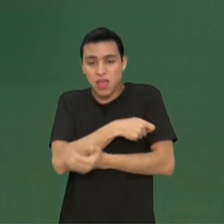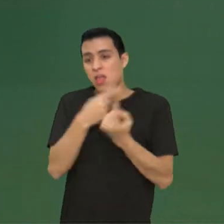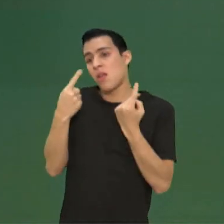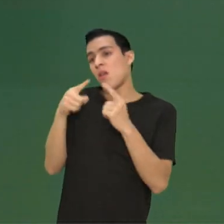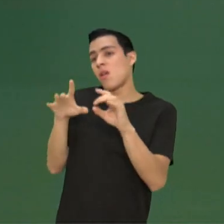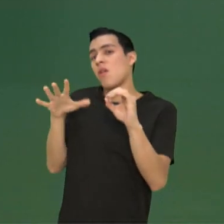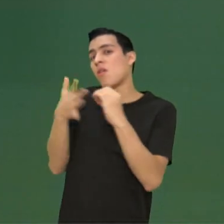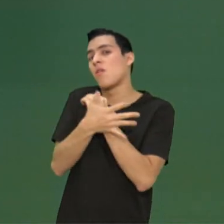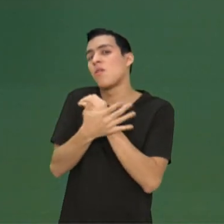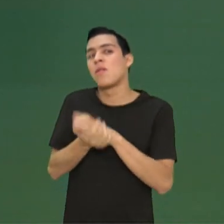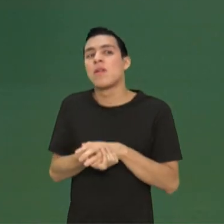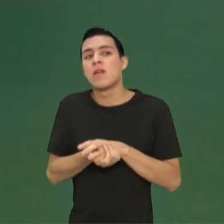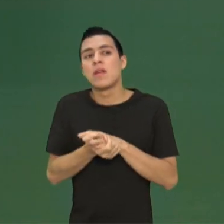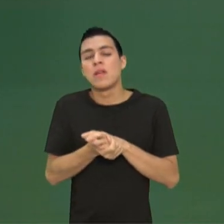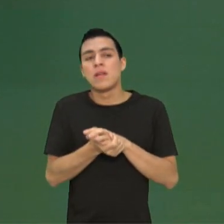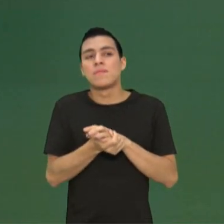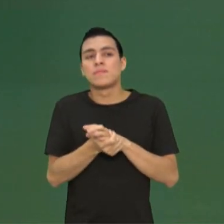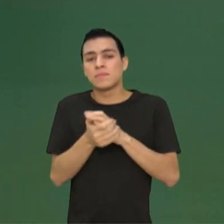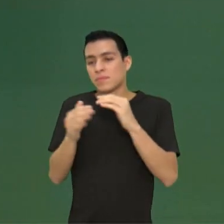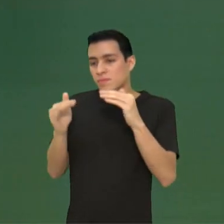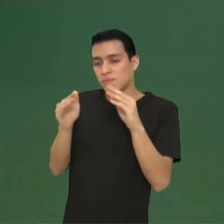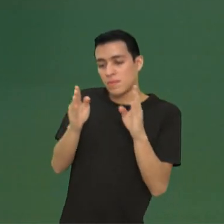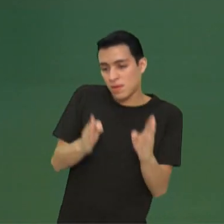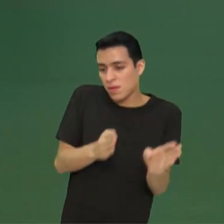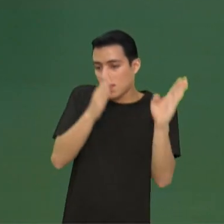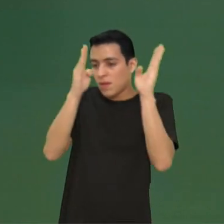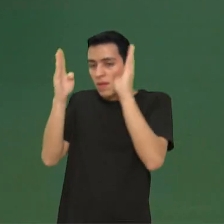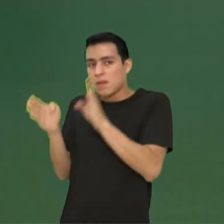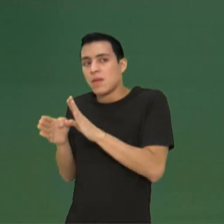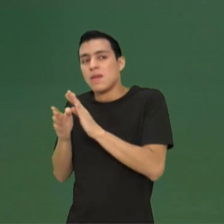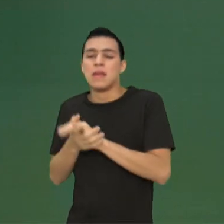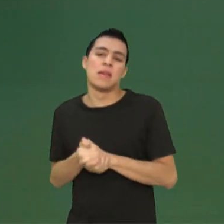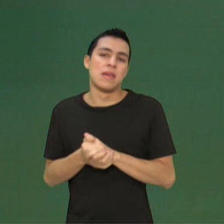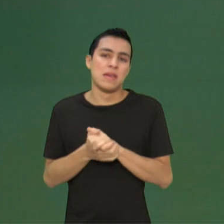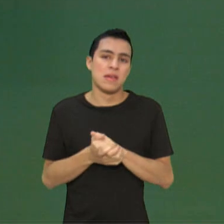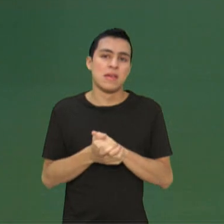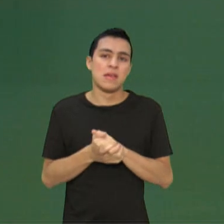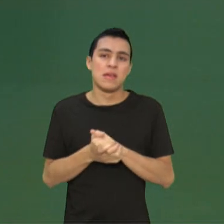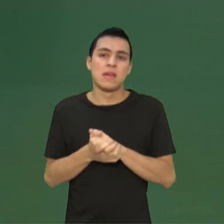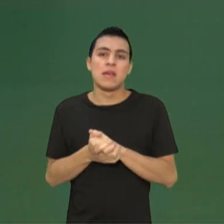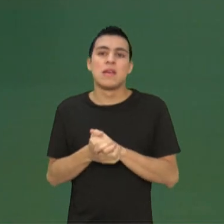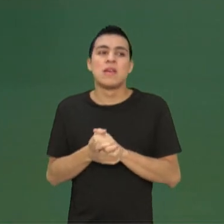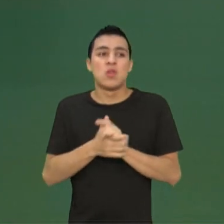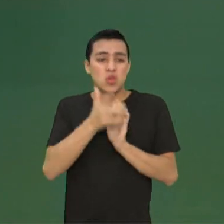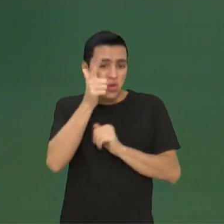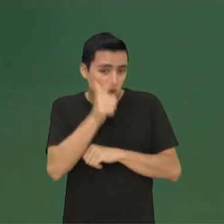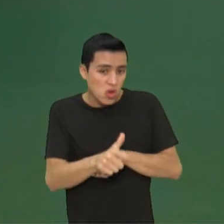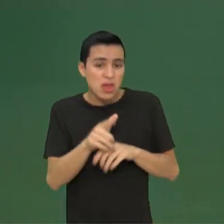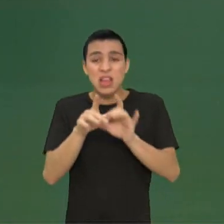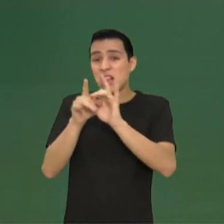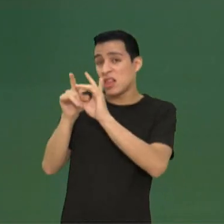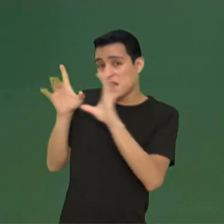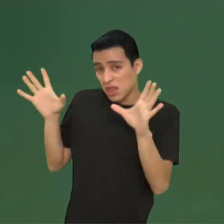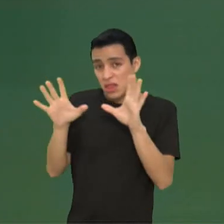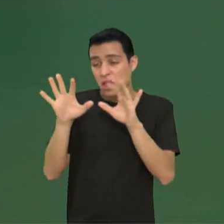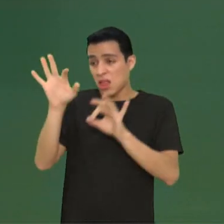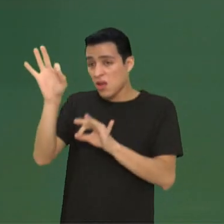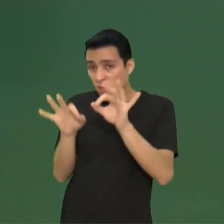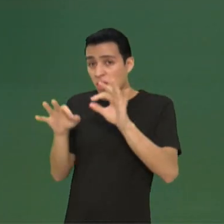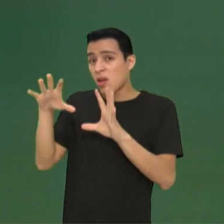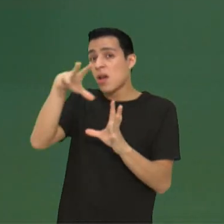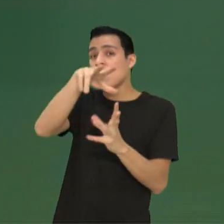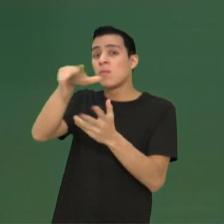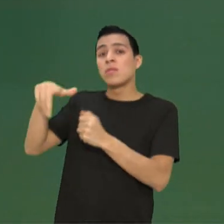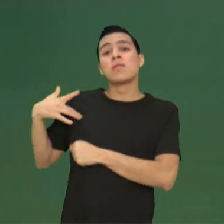coronavírus? Daqui, pulou para cá. Então, eles conseguiram autorizações junto à Organização Mundial de